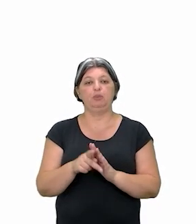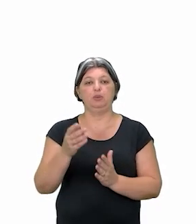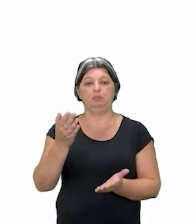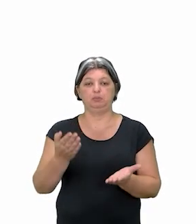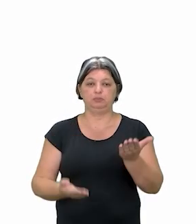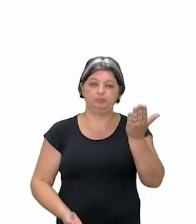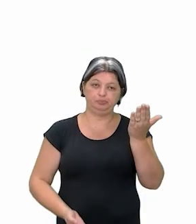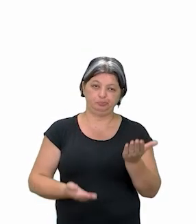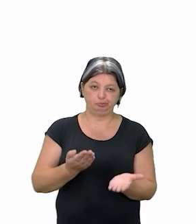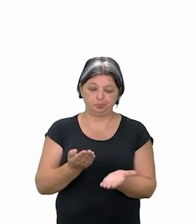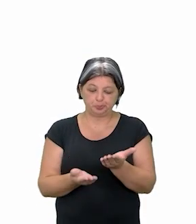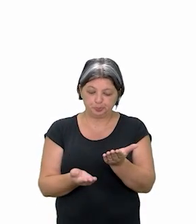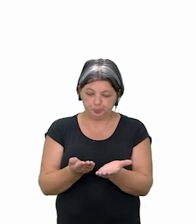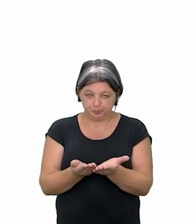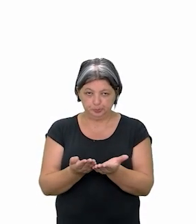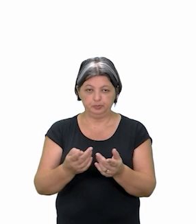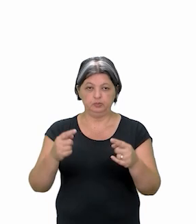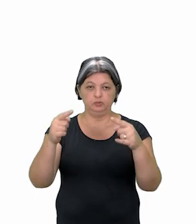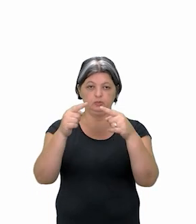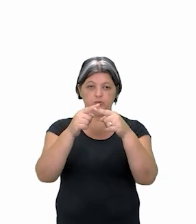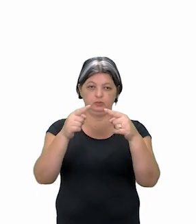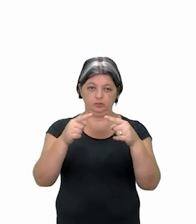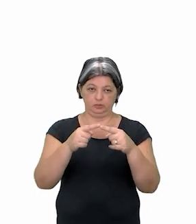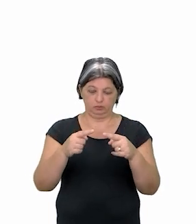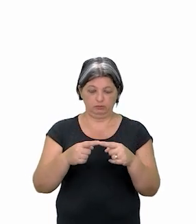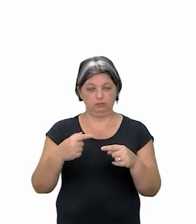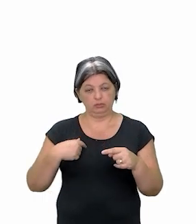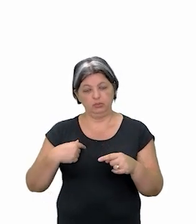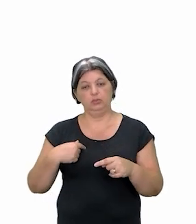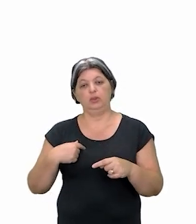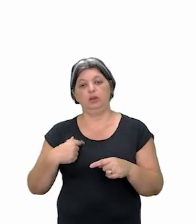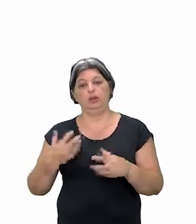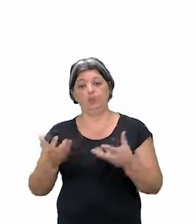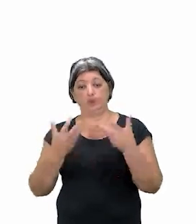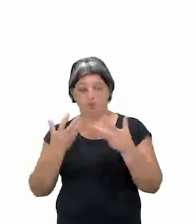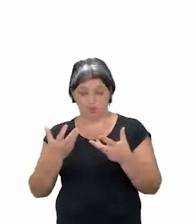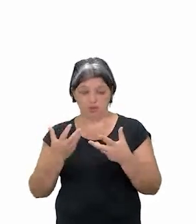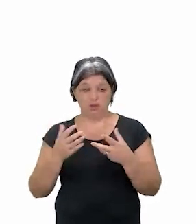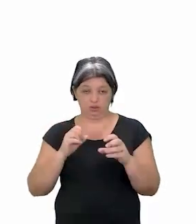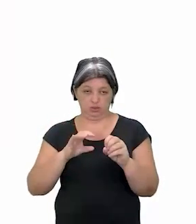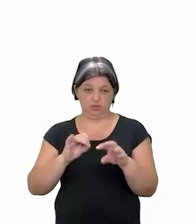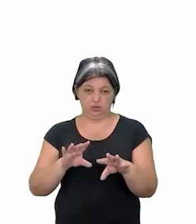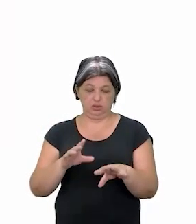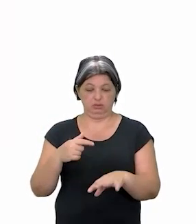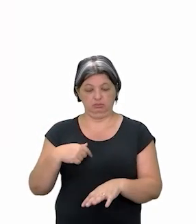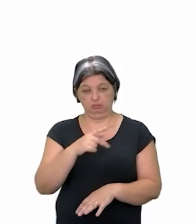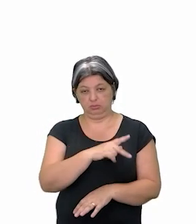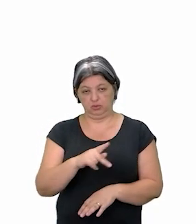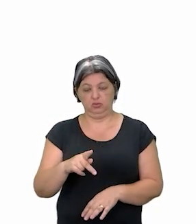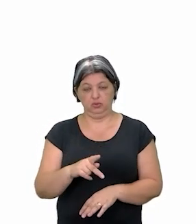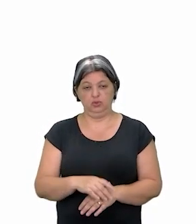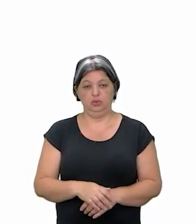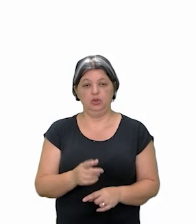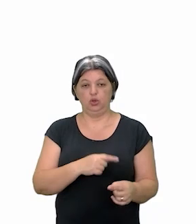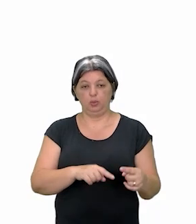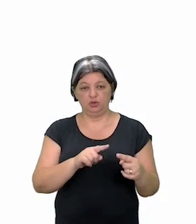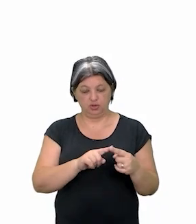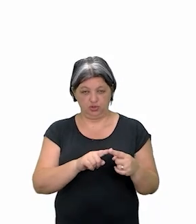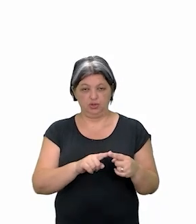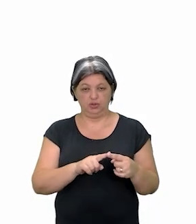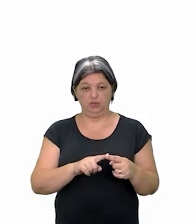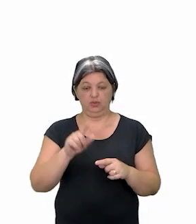maior correlação entre aquilo que eu espero, aquilo que eu quero dar, né, enquanto professor, o que eu quero oferecer